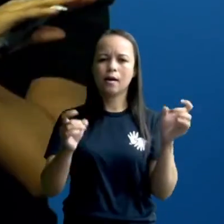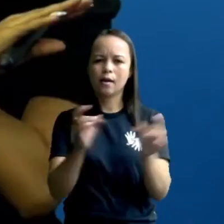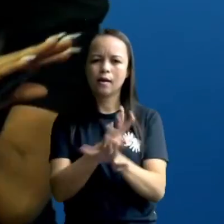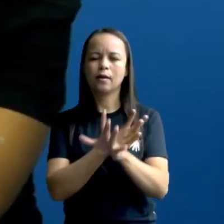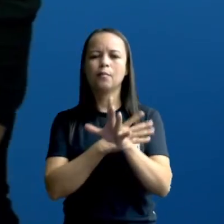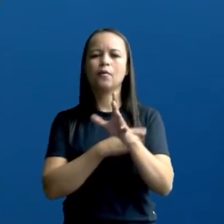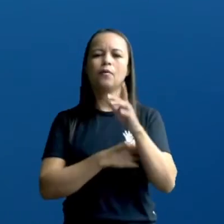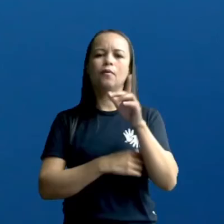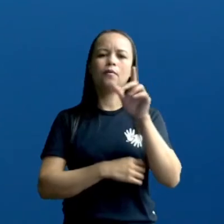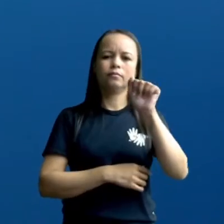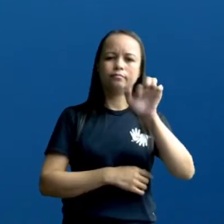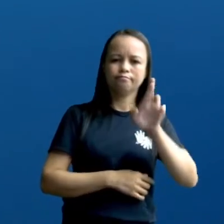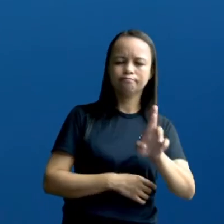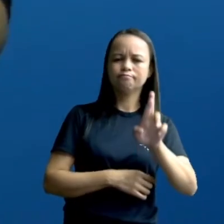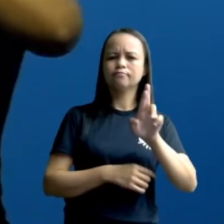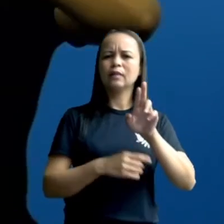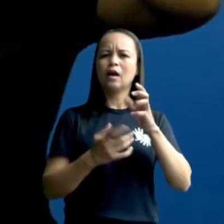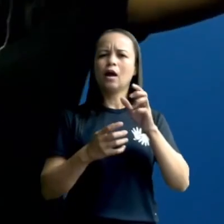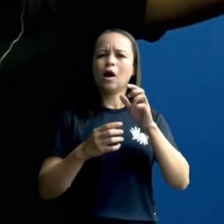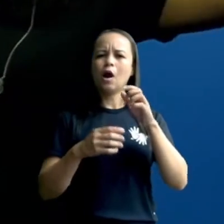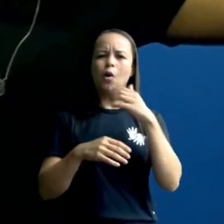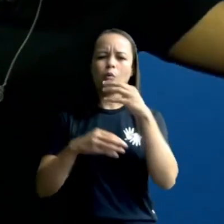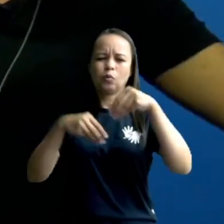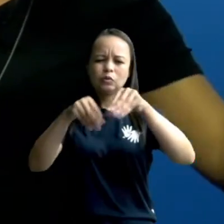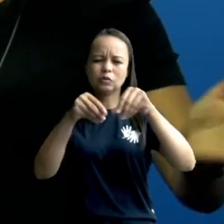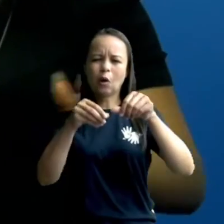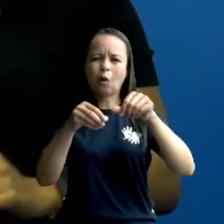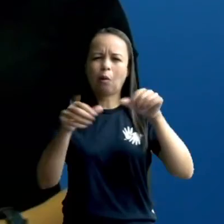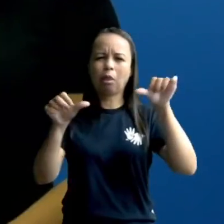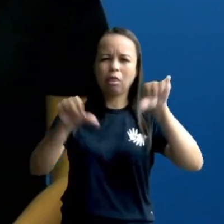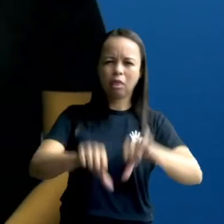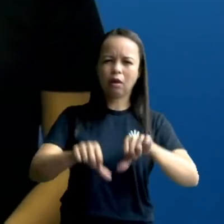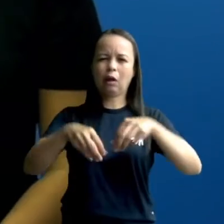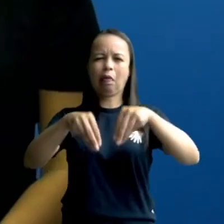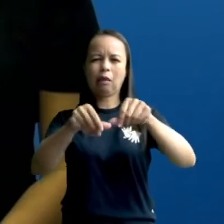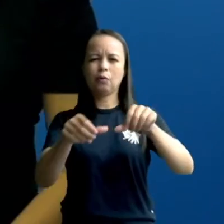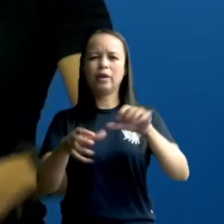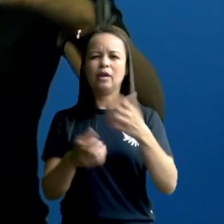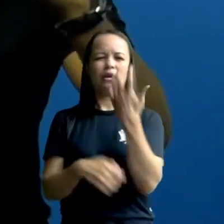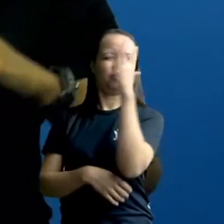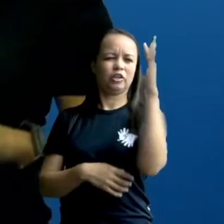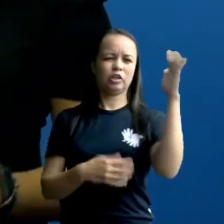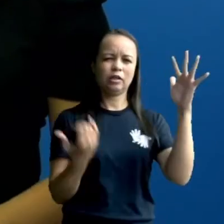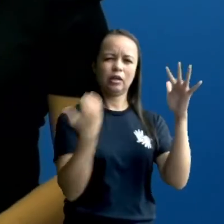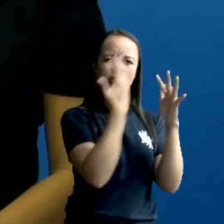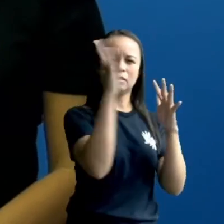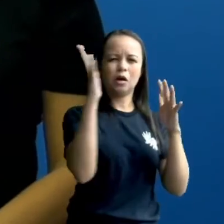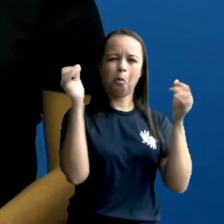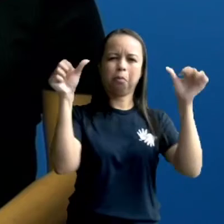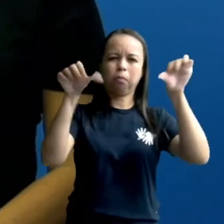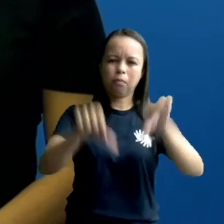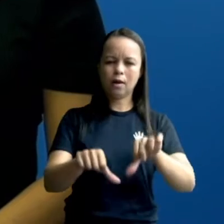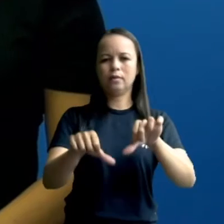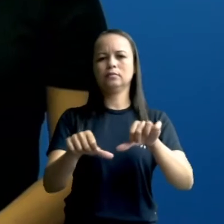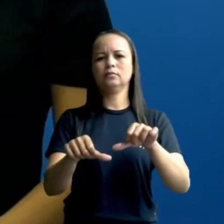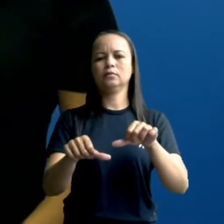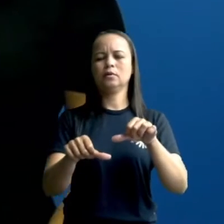O solo está todo danificado. A vegetação já foi há muito tempo. E aí, como é que você